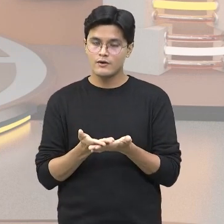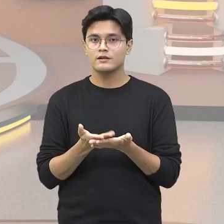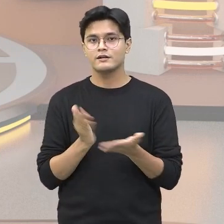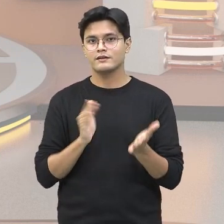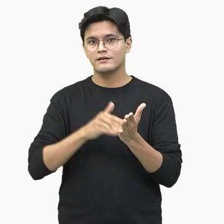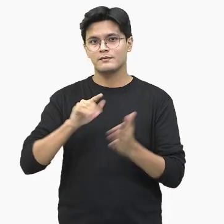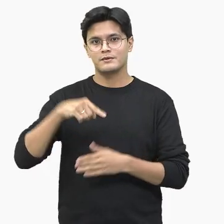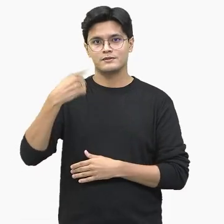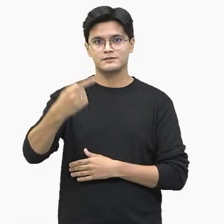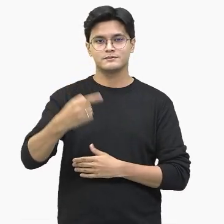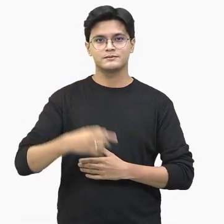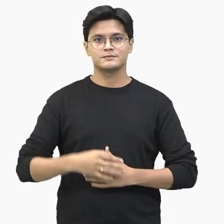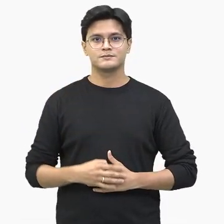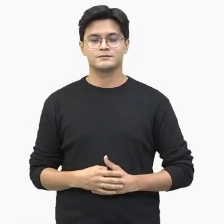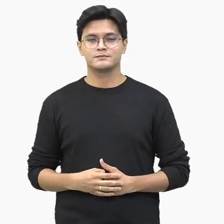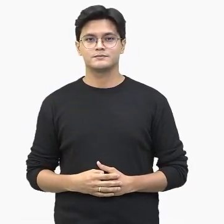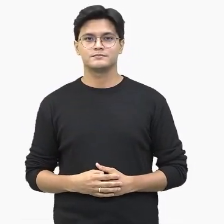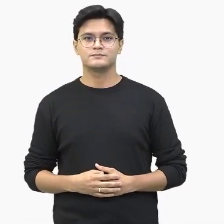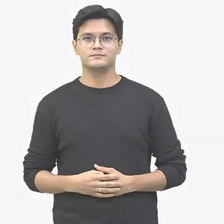próxima